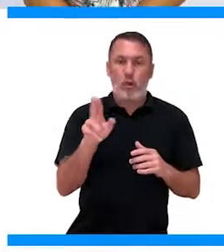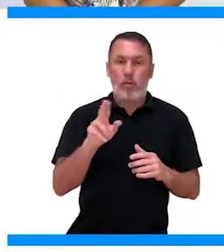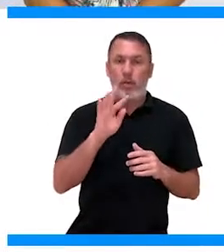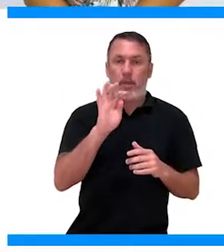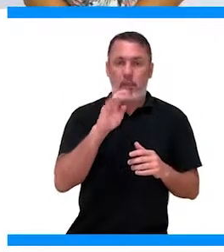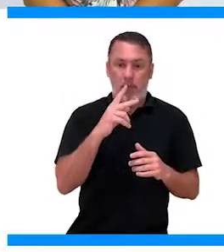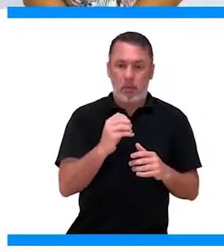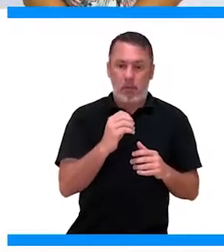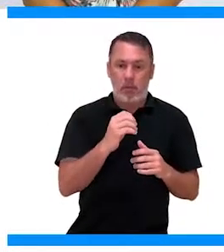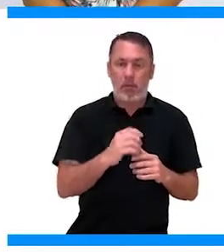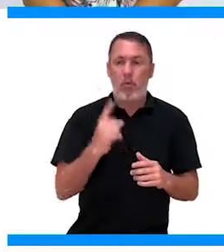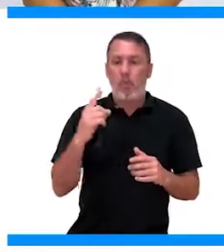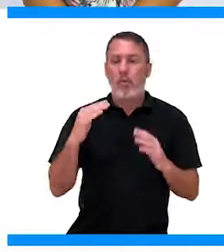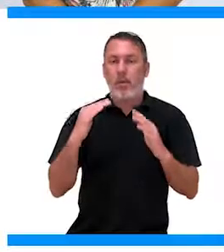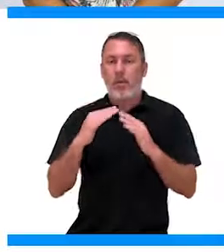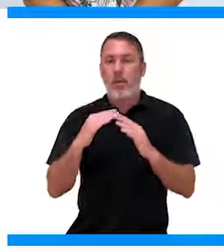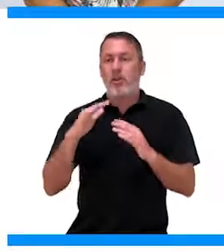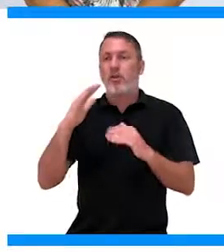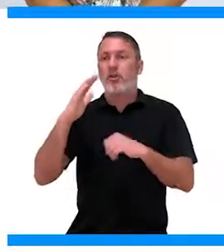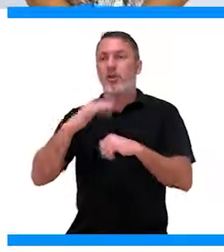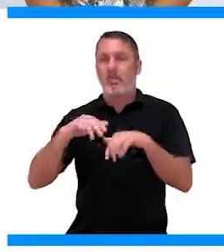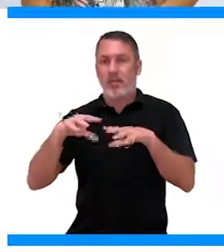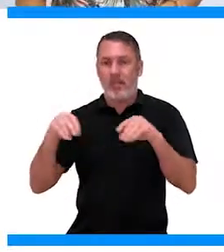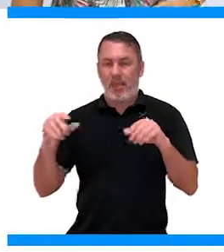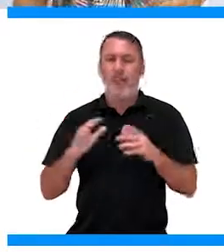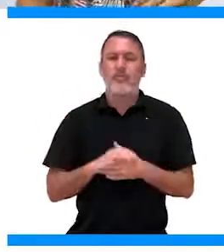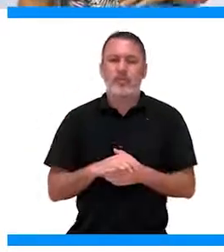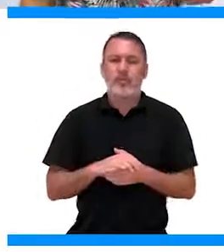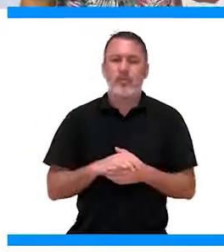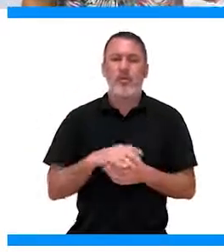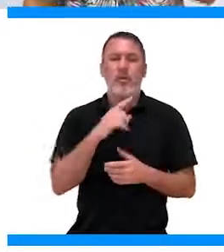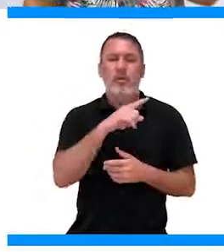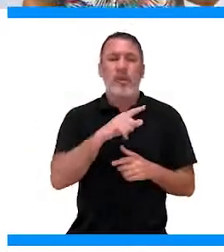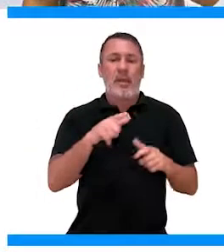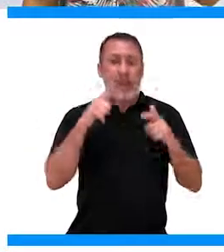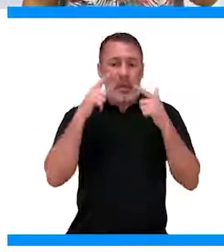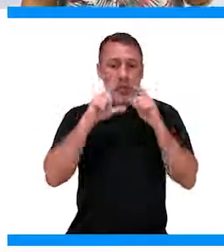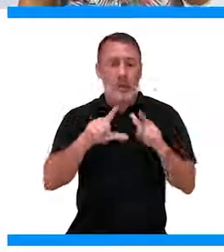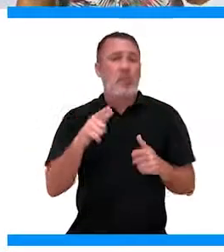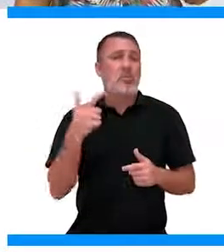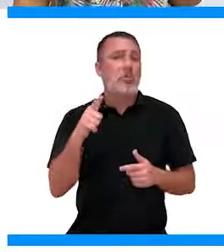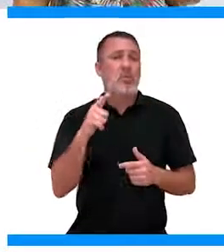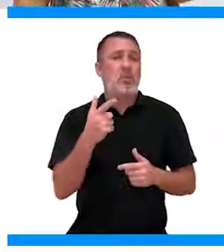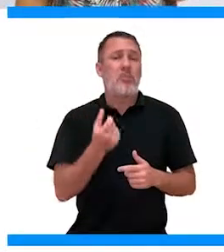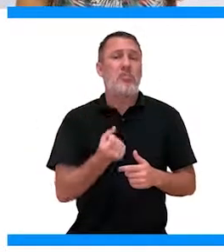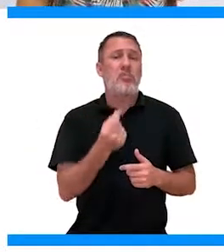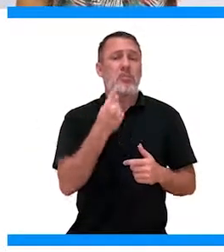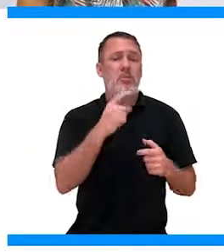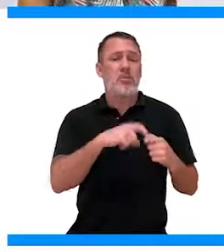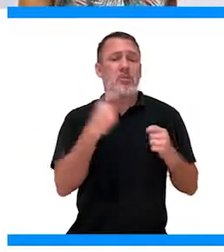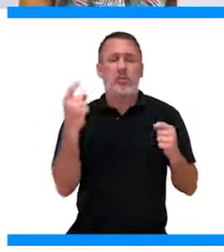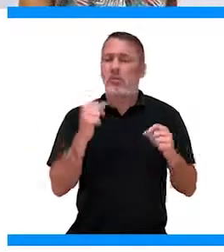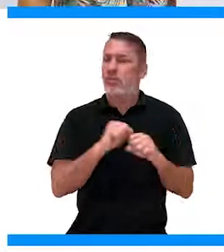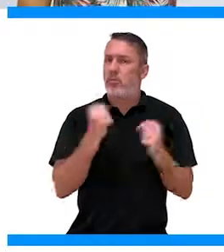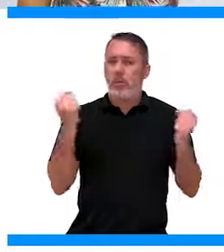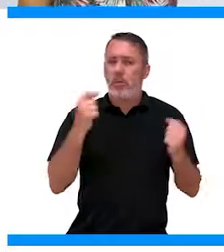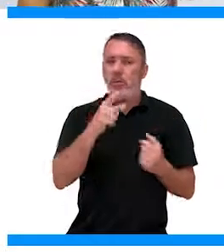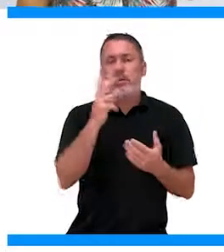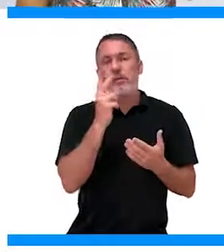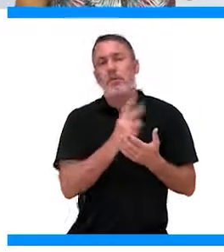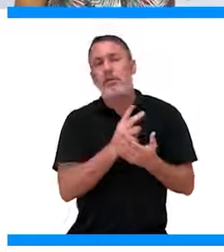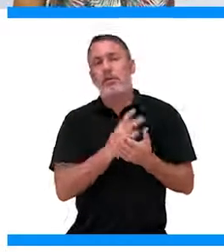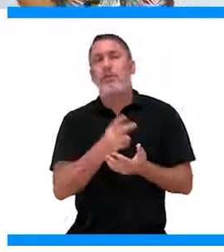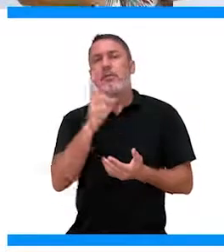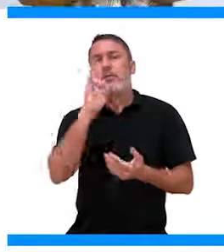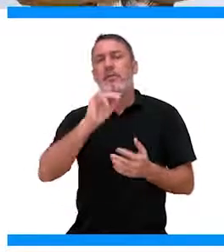aqui um texto, né? A gente pode observar. A linguagem não tem uma existência em si, desvinculada do seu uso, né? Toda vez que